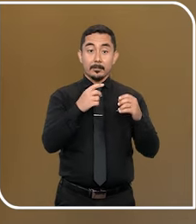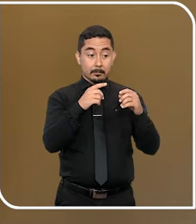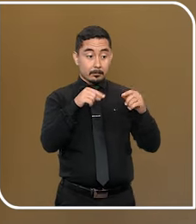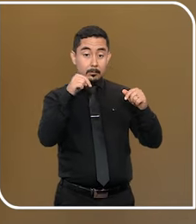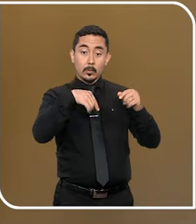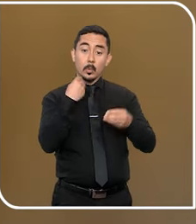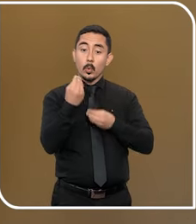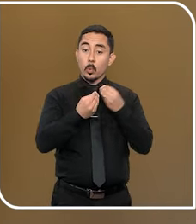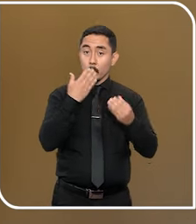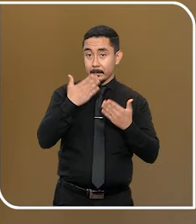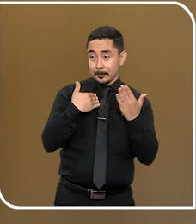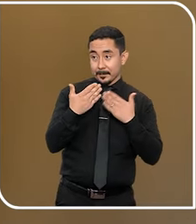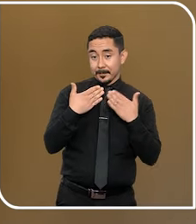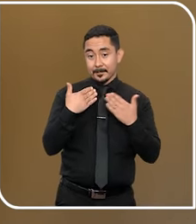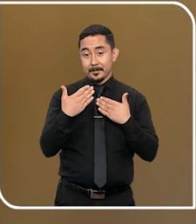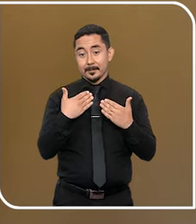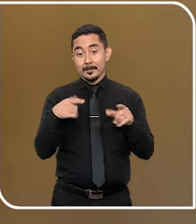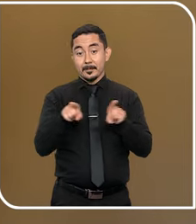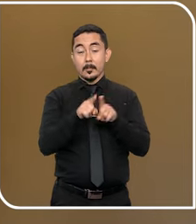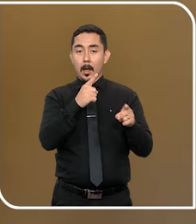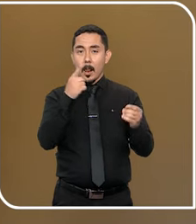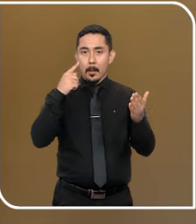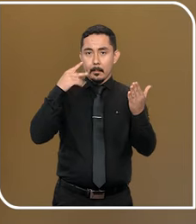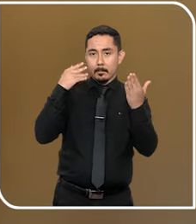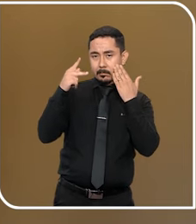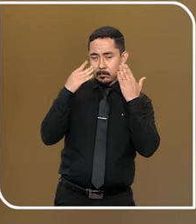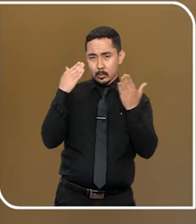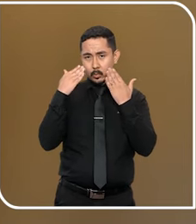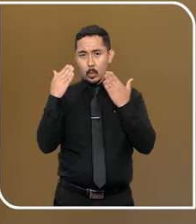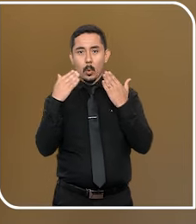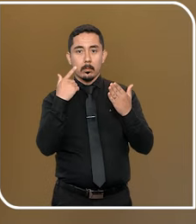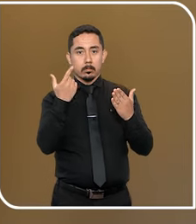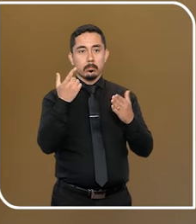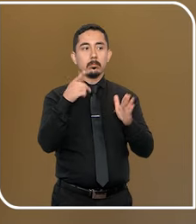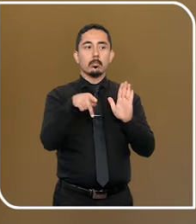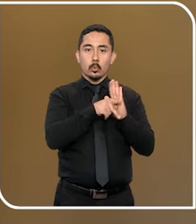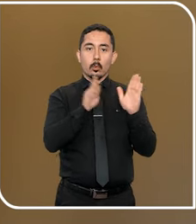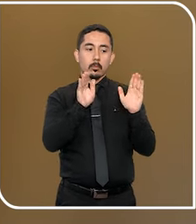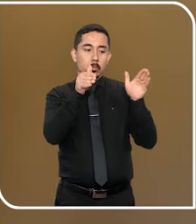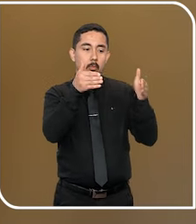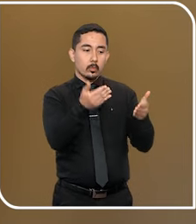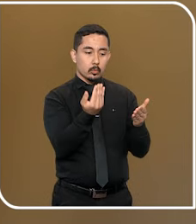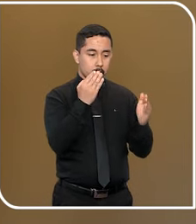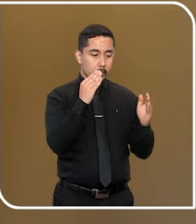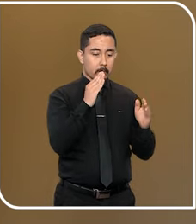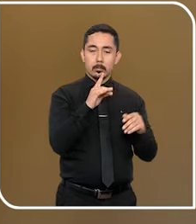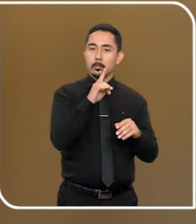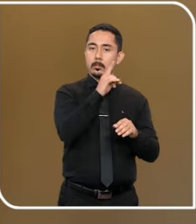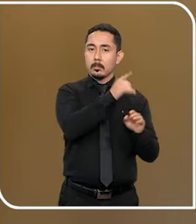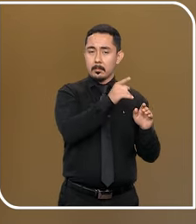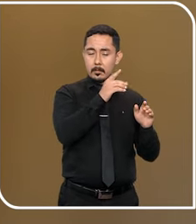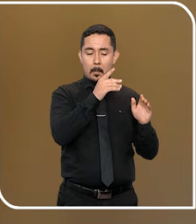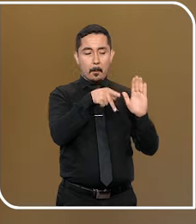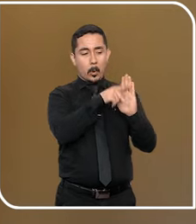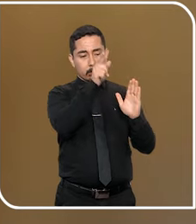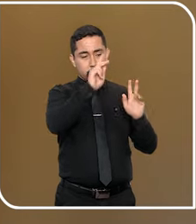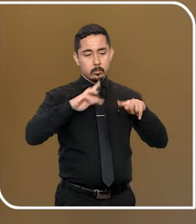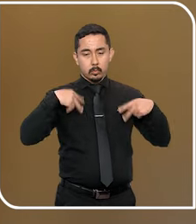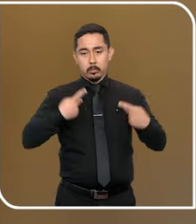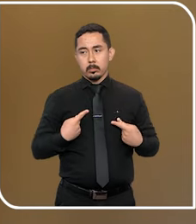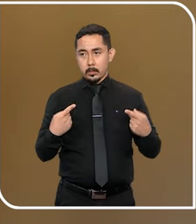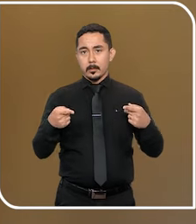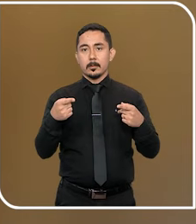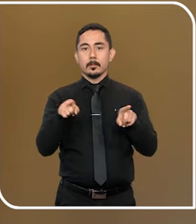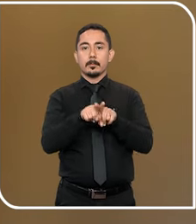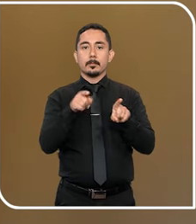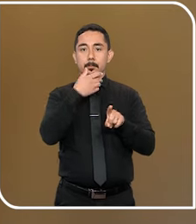círculo a Isa Andrade psicóloga Clínica com foco em biografia humana e Educadora parental